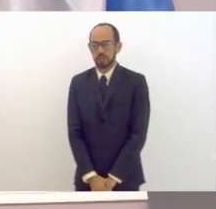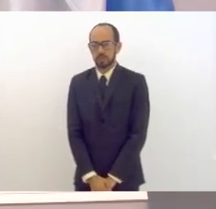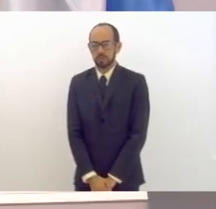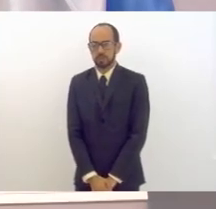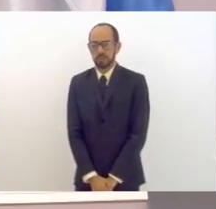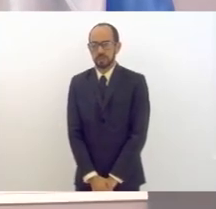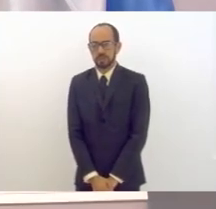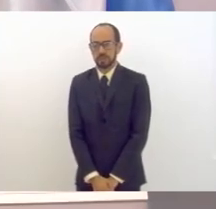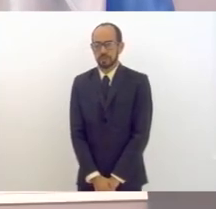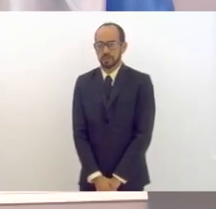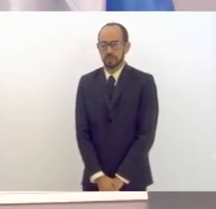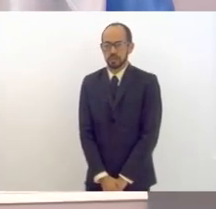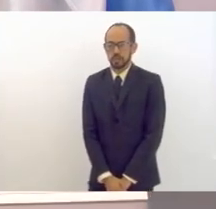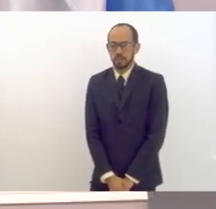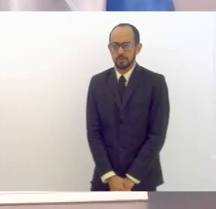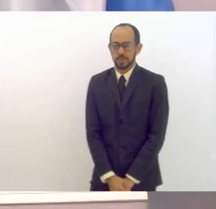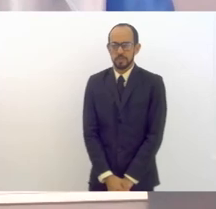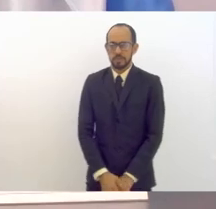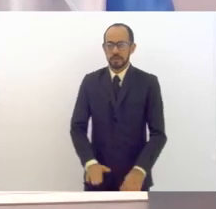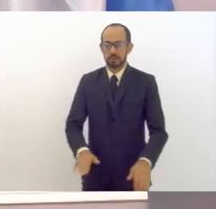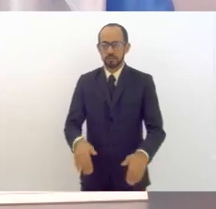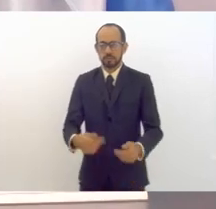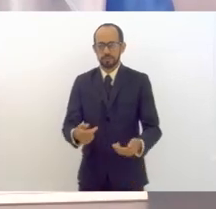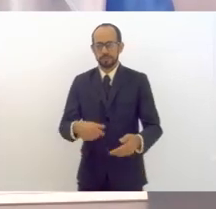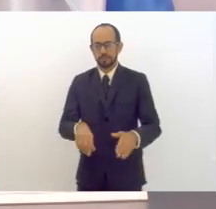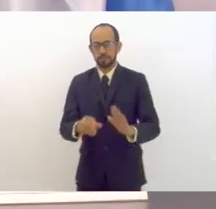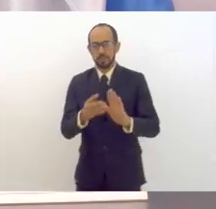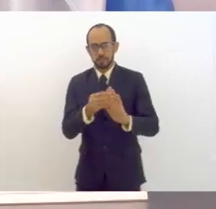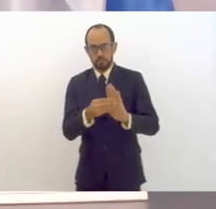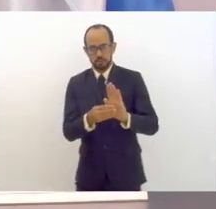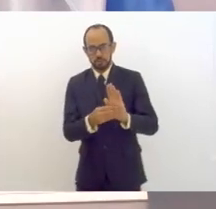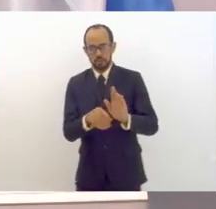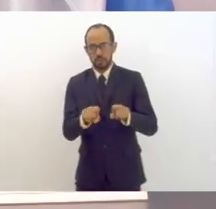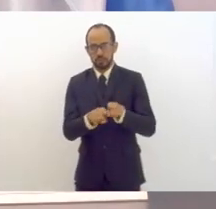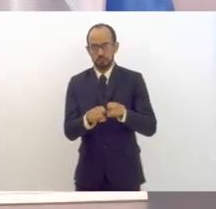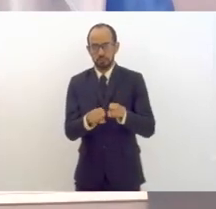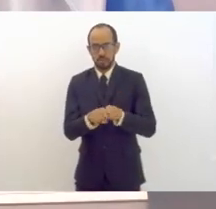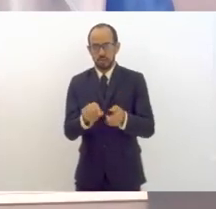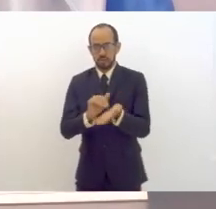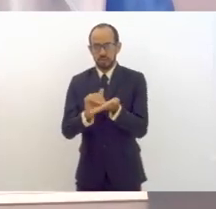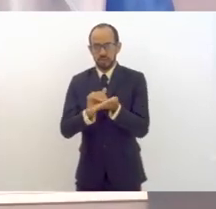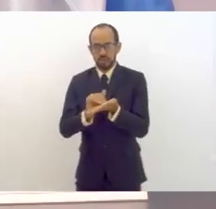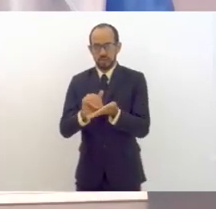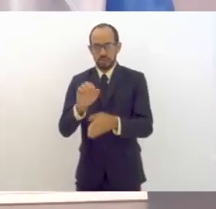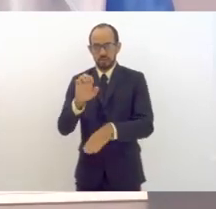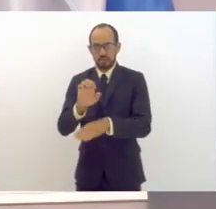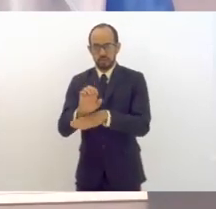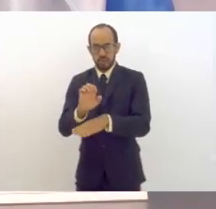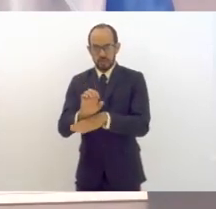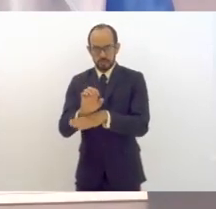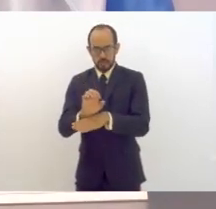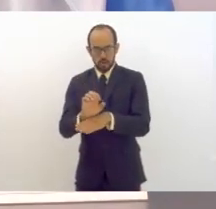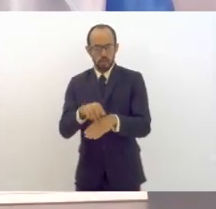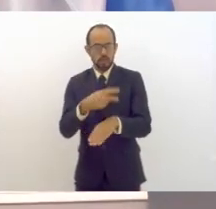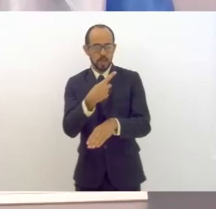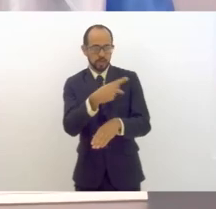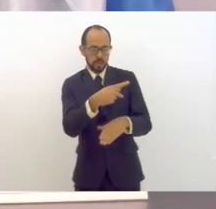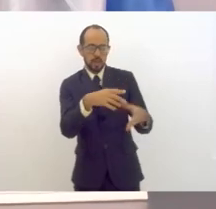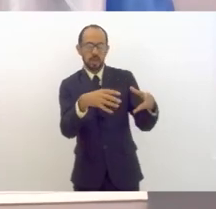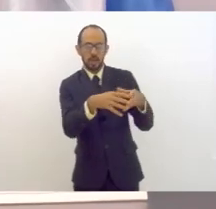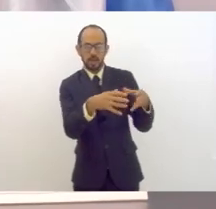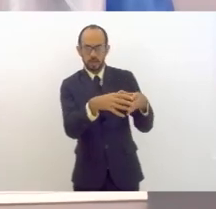Registro a presença também, além, né, da Secretaria de Estado de Educação, pelo seu secretário e sua equipe, também